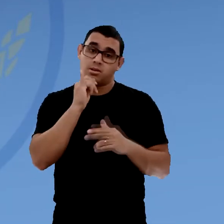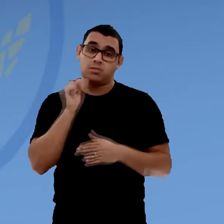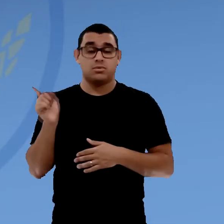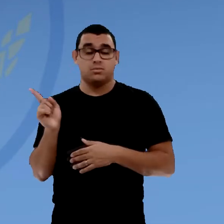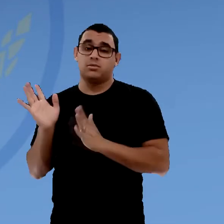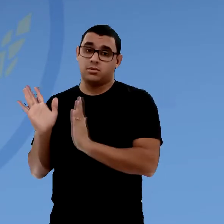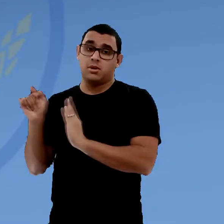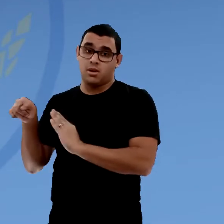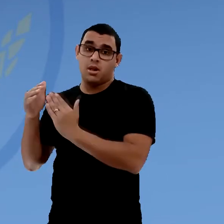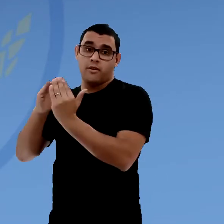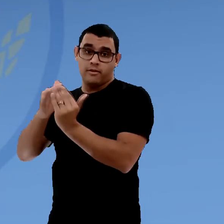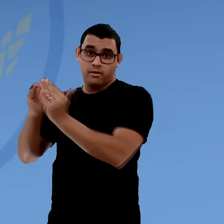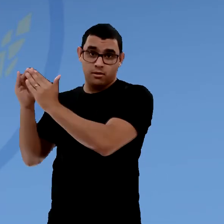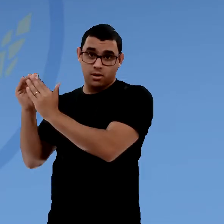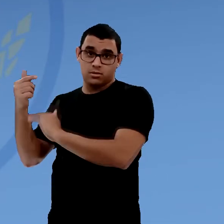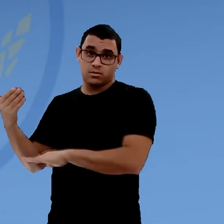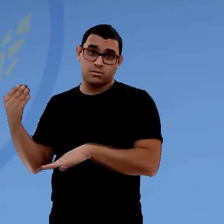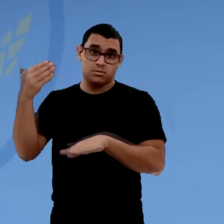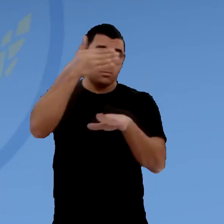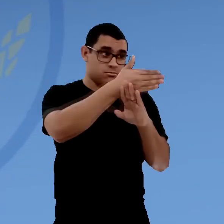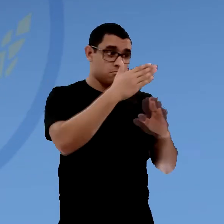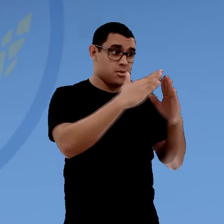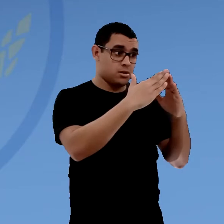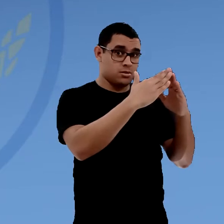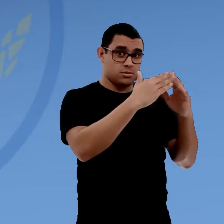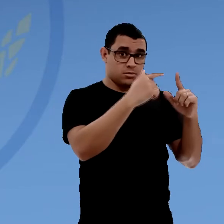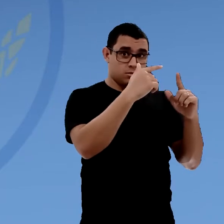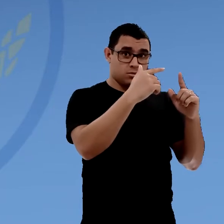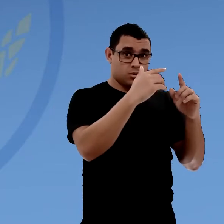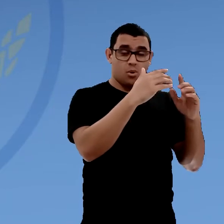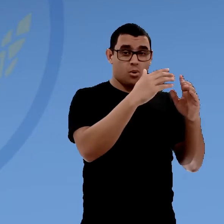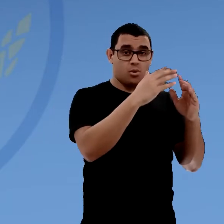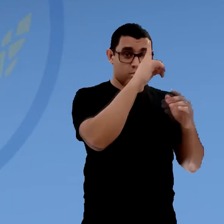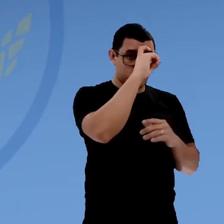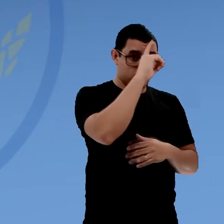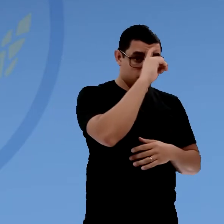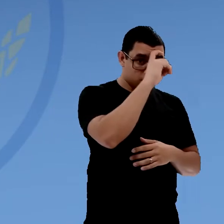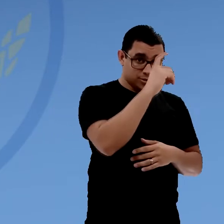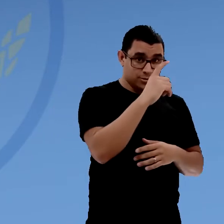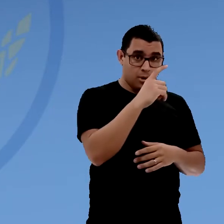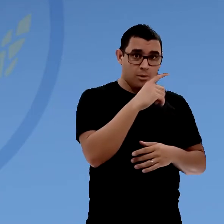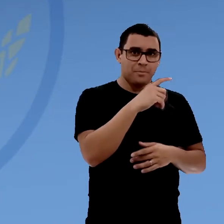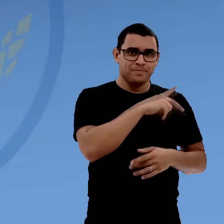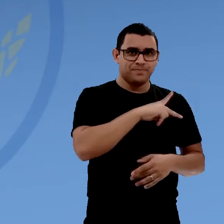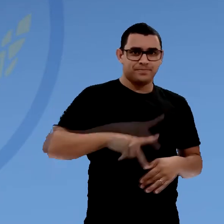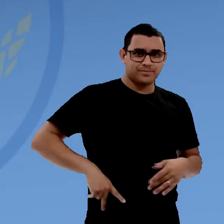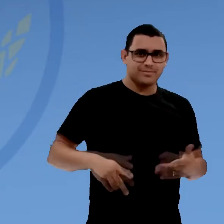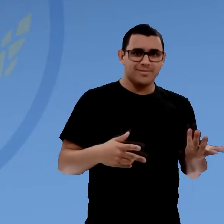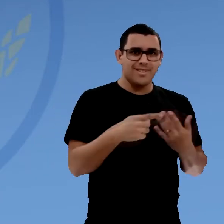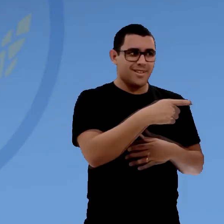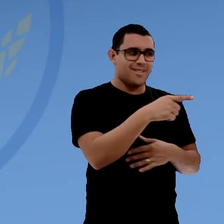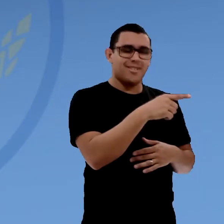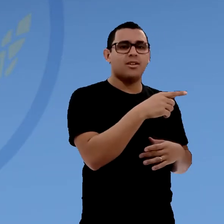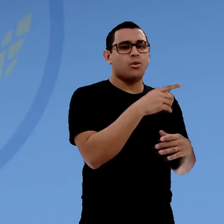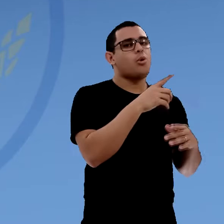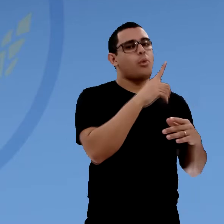favelado vá para o hospital público e seja atendido pelo médico, mas nenhum tipo de relação interpessoal